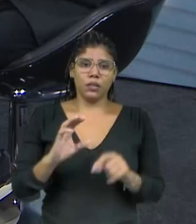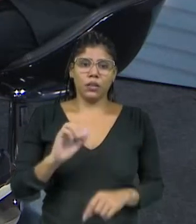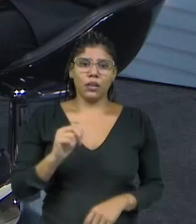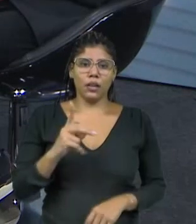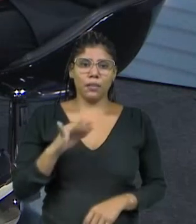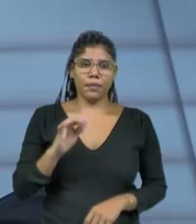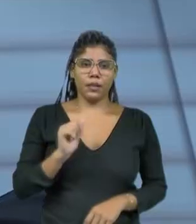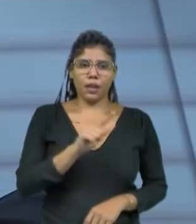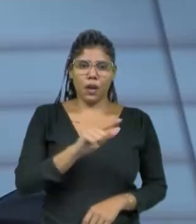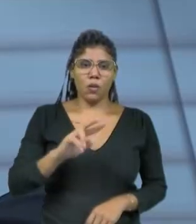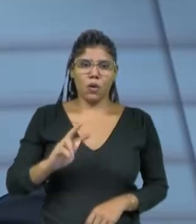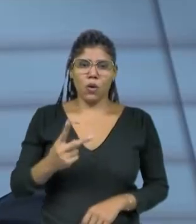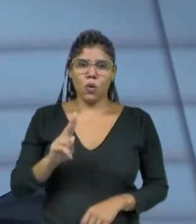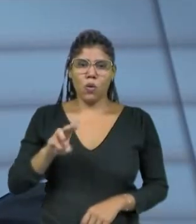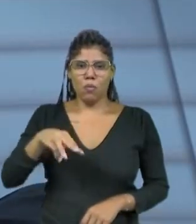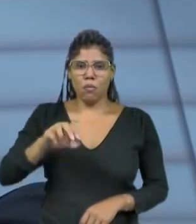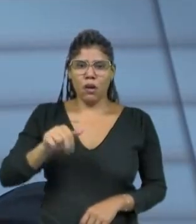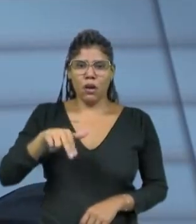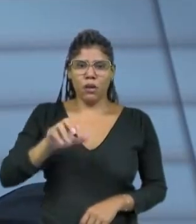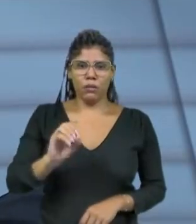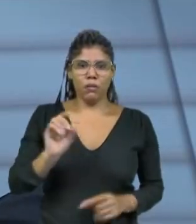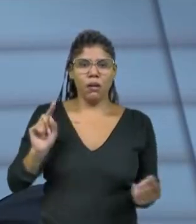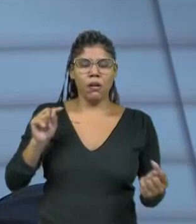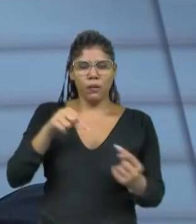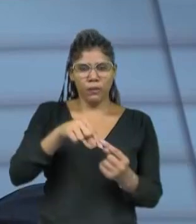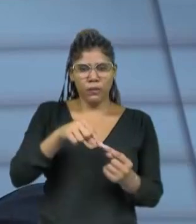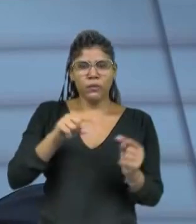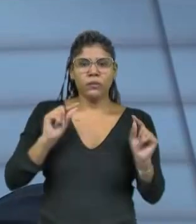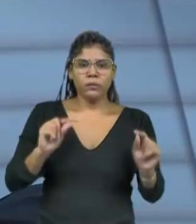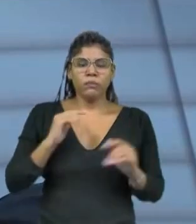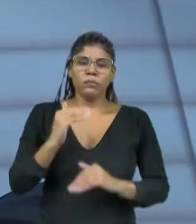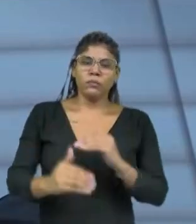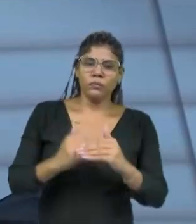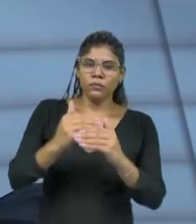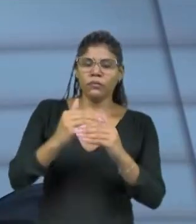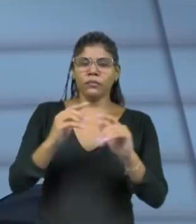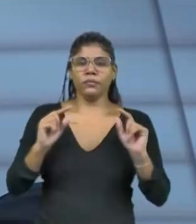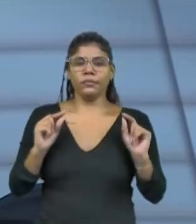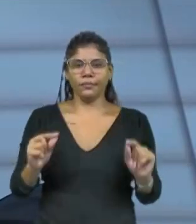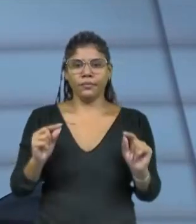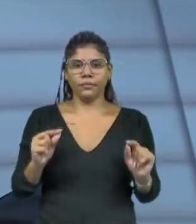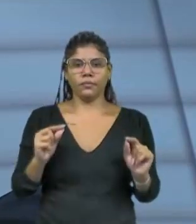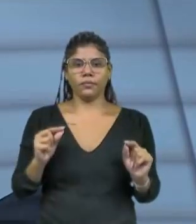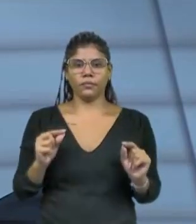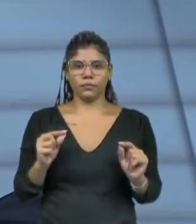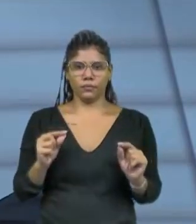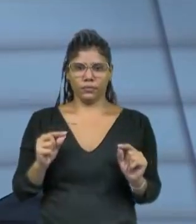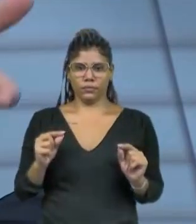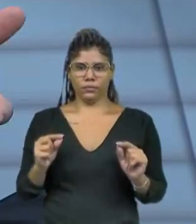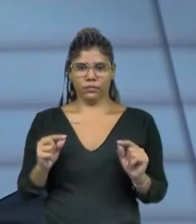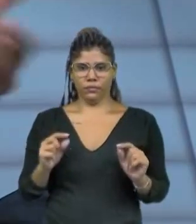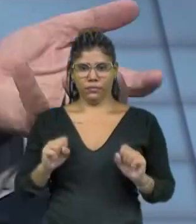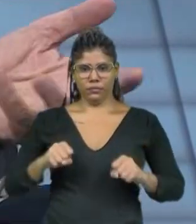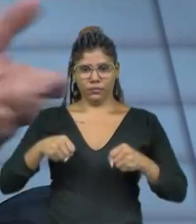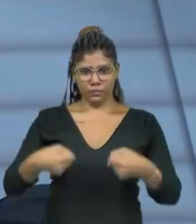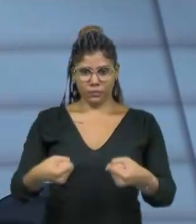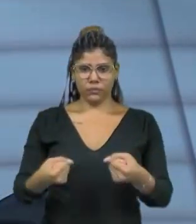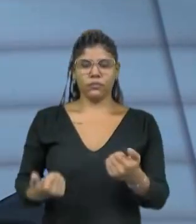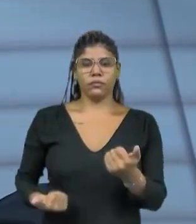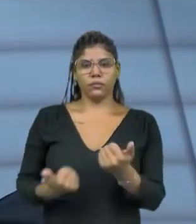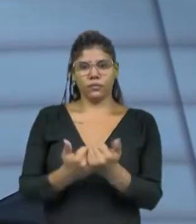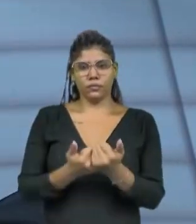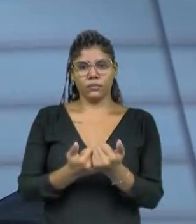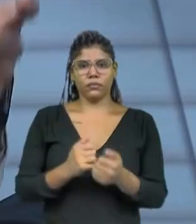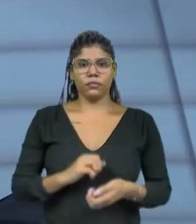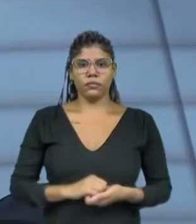que no mapa coloca objetivos nessa linha de desenvolvimento exatamente dessa base, fortalecimento, na verdade, que já está sendo